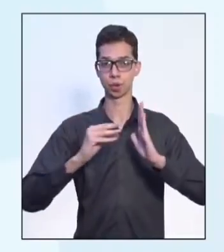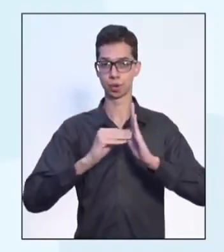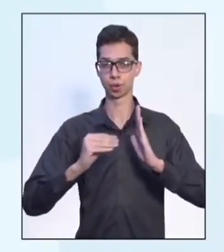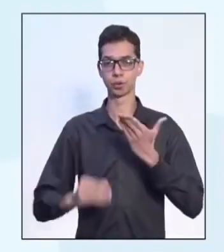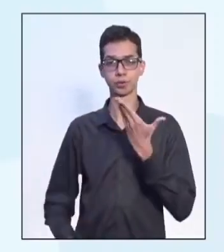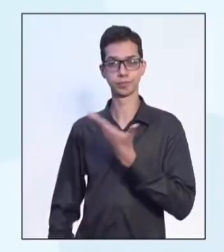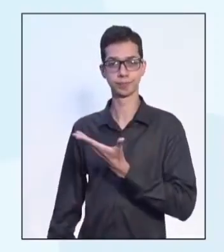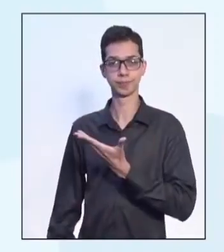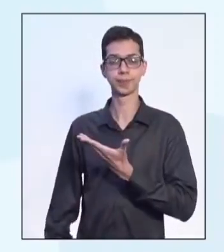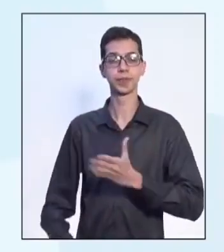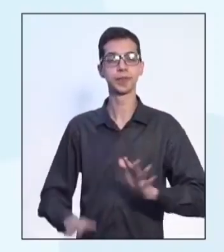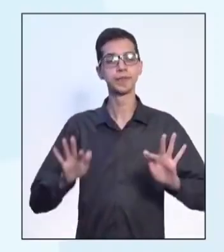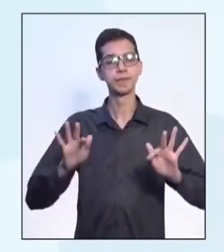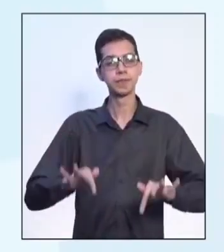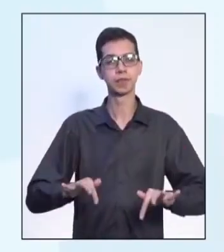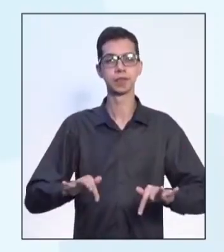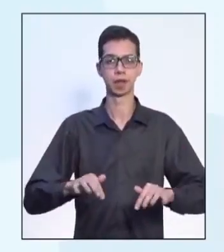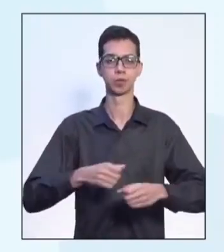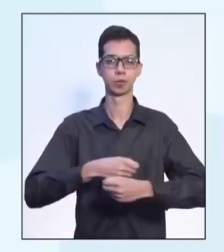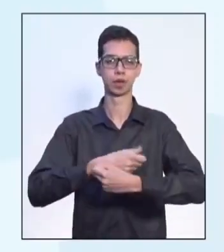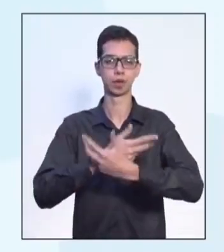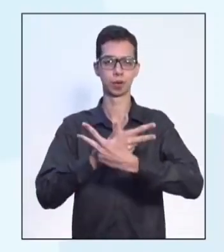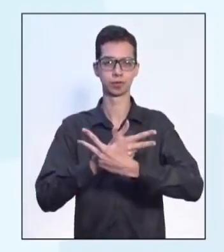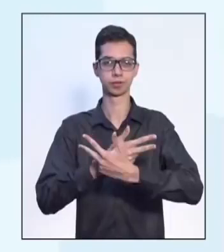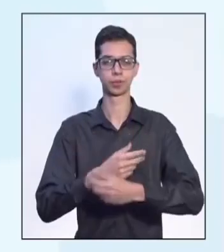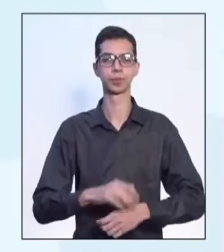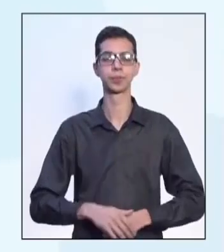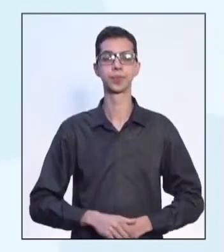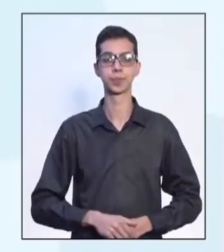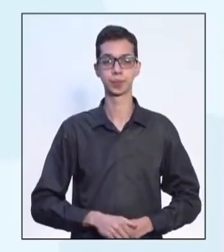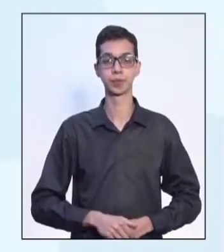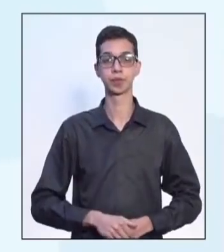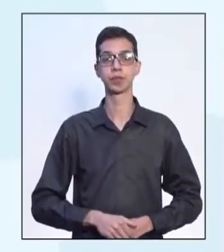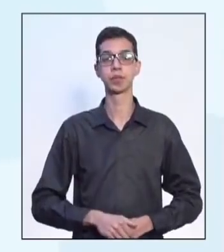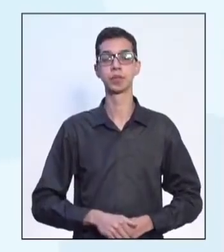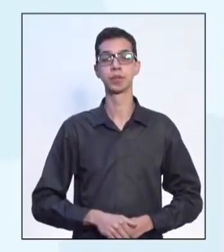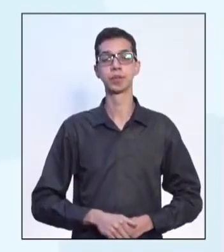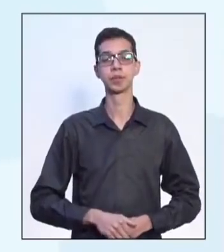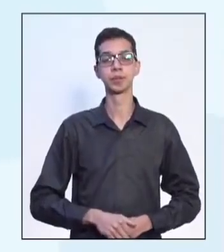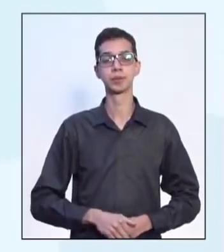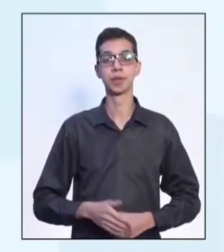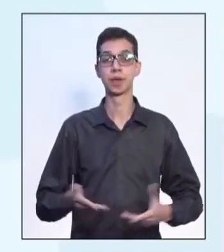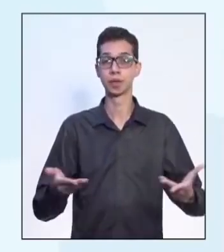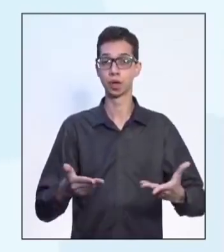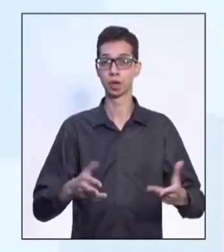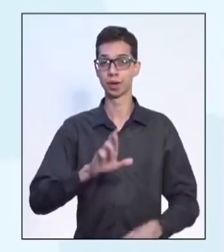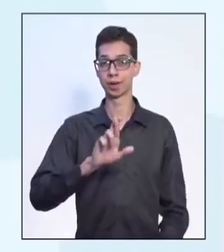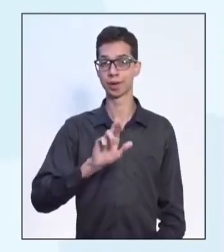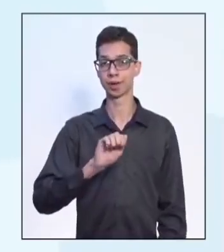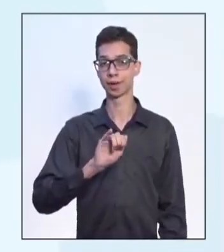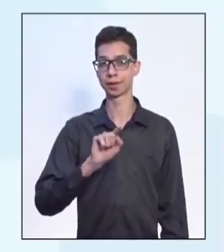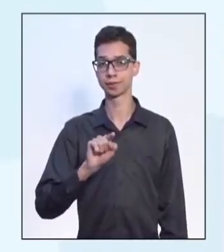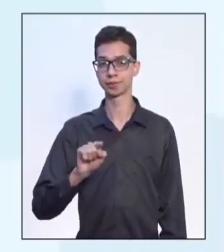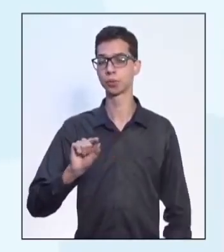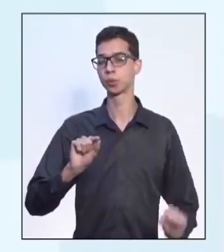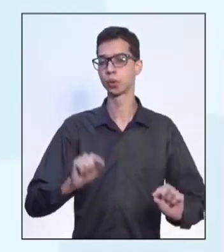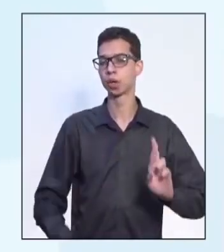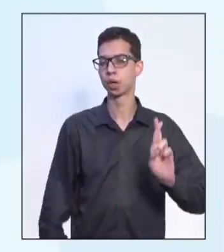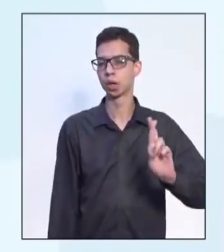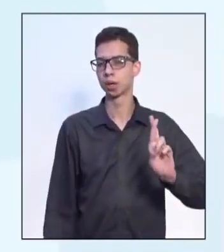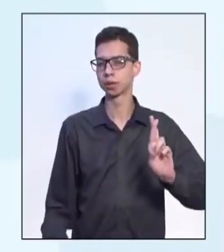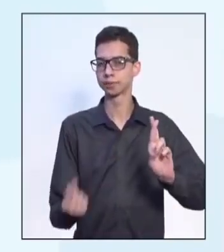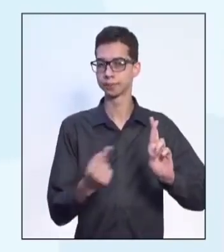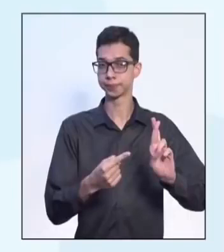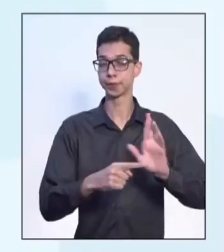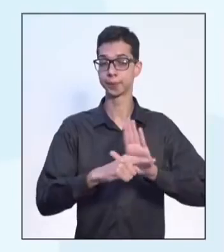da equação, cujas raízes agora são menos 5,